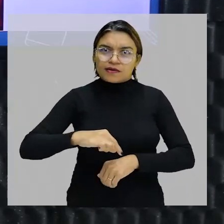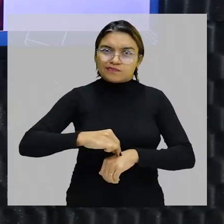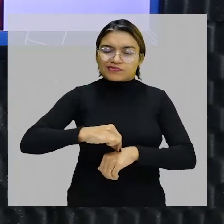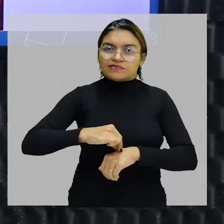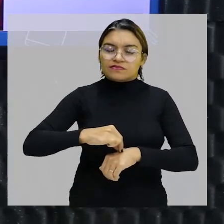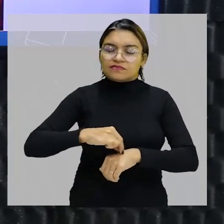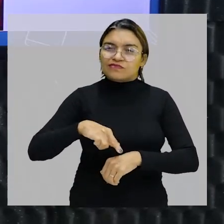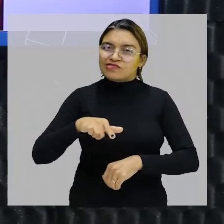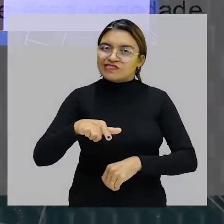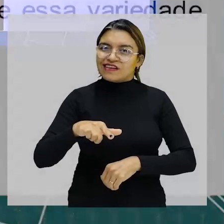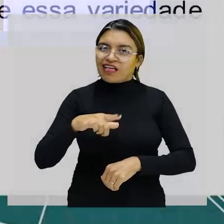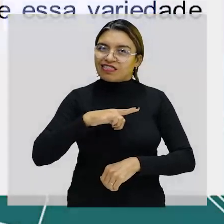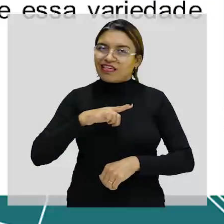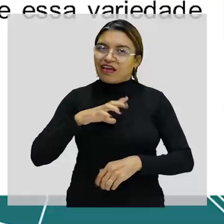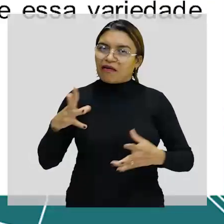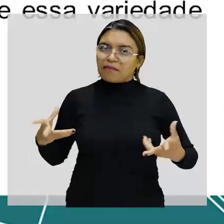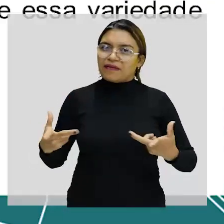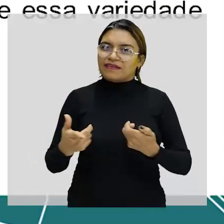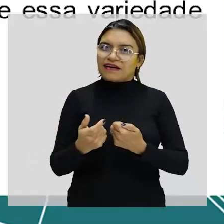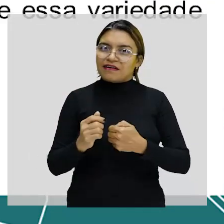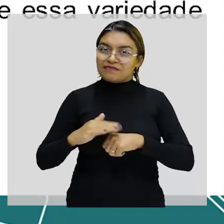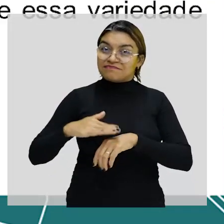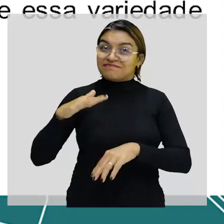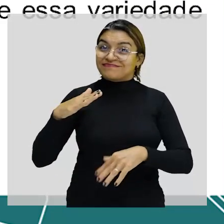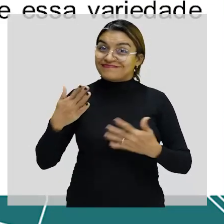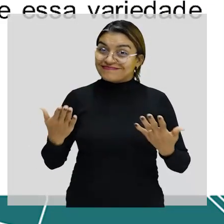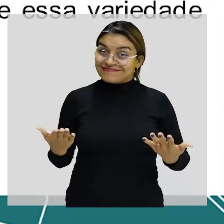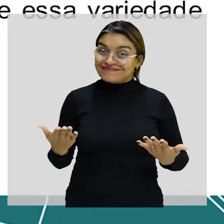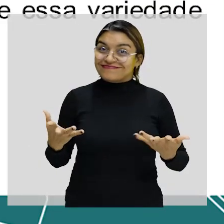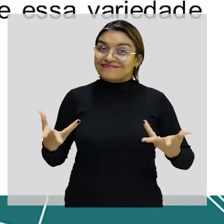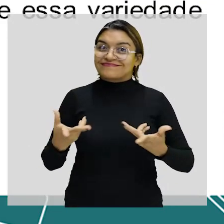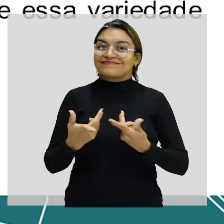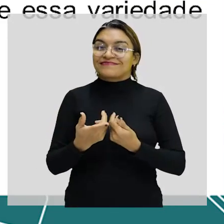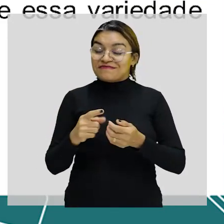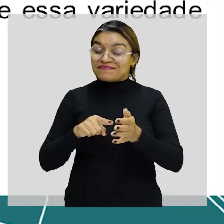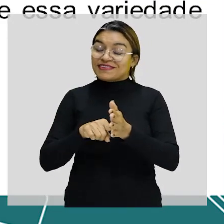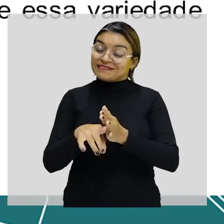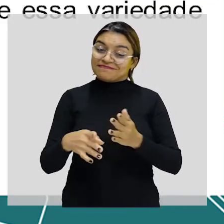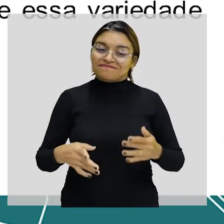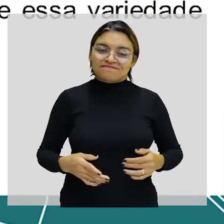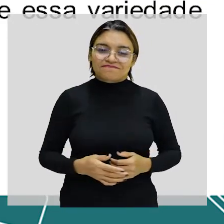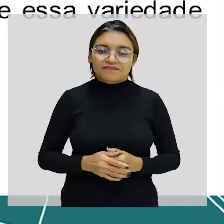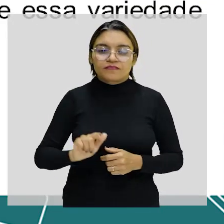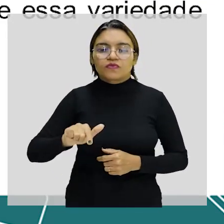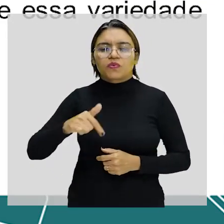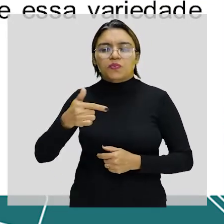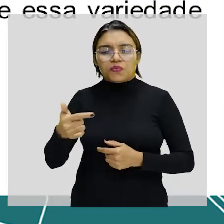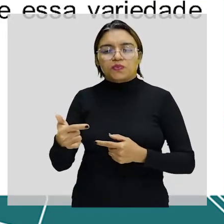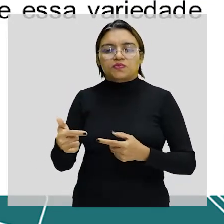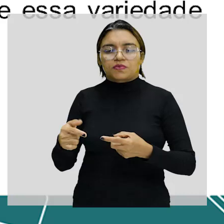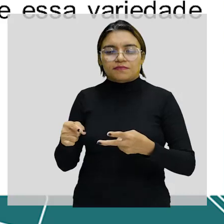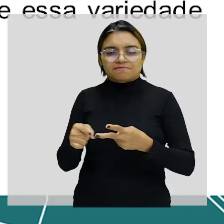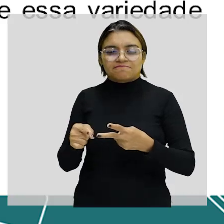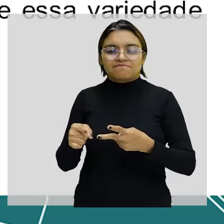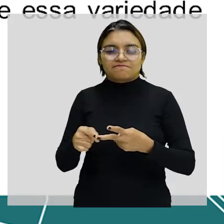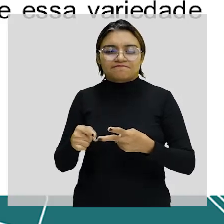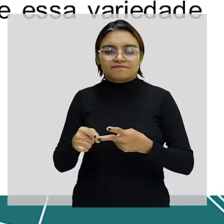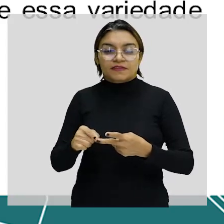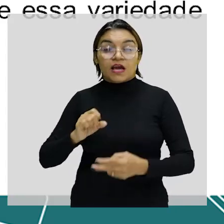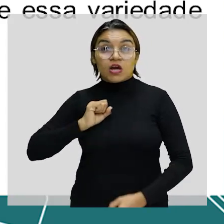você vai adquirir essas habilidades? Né? Fica aqui a pergunta. Bom, um outro personagem, né, o